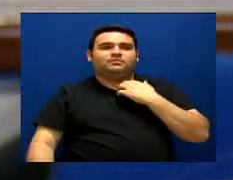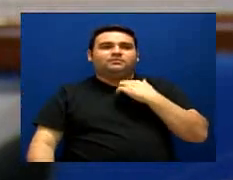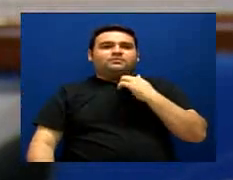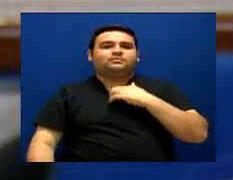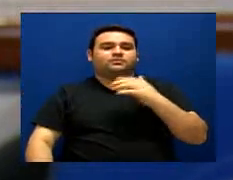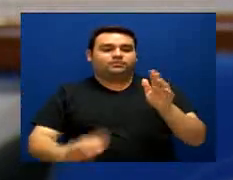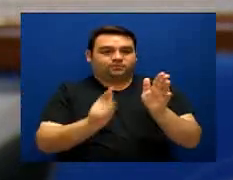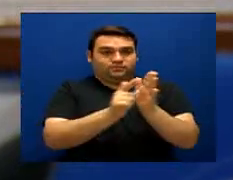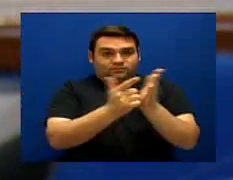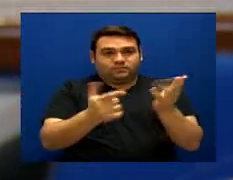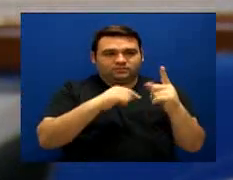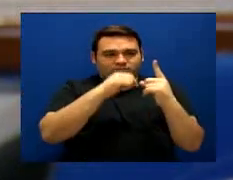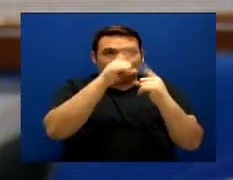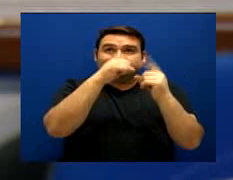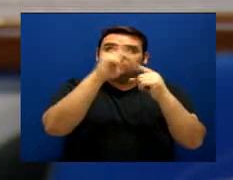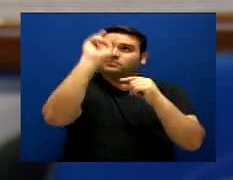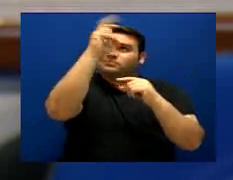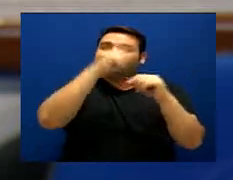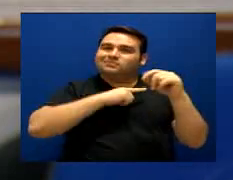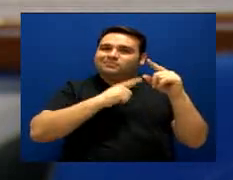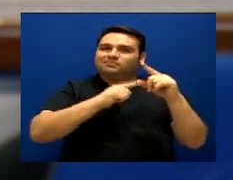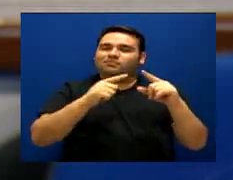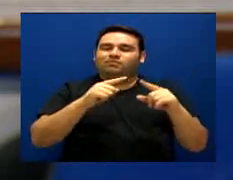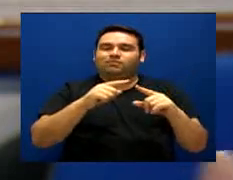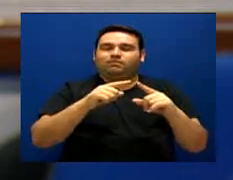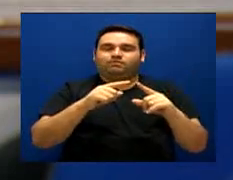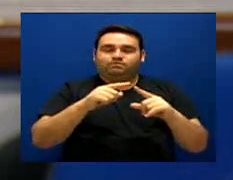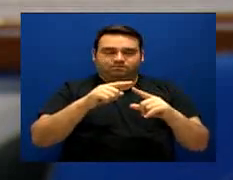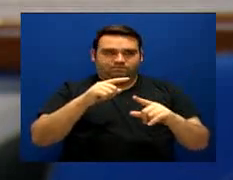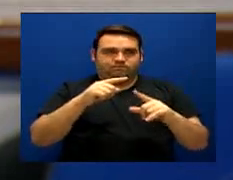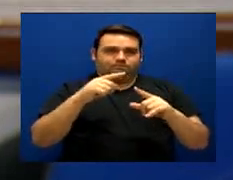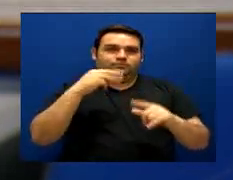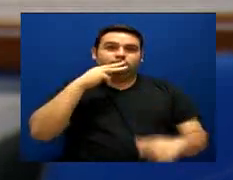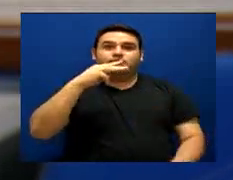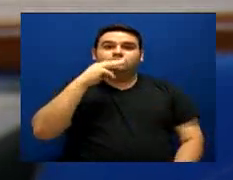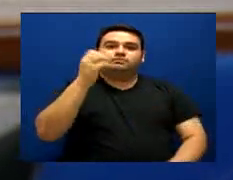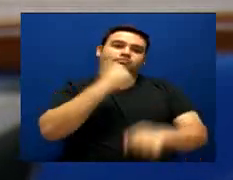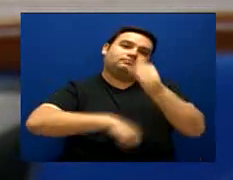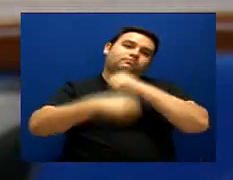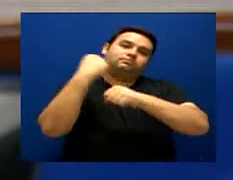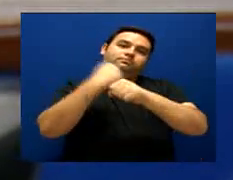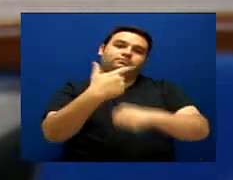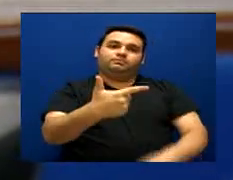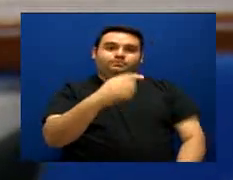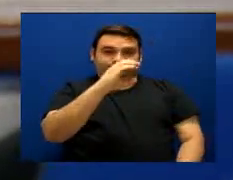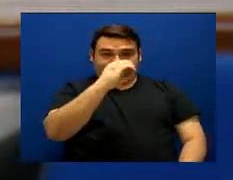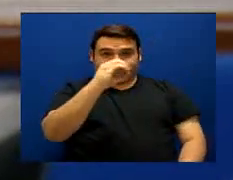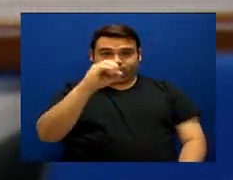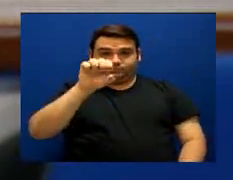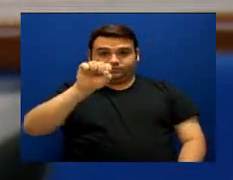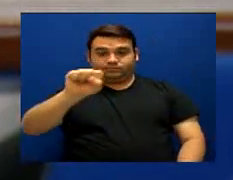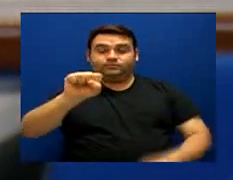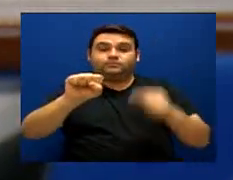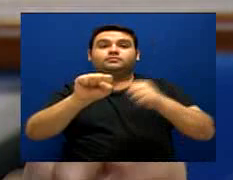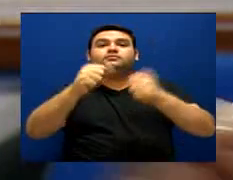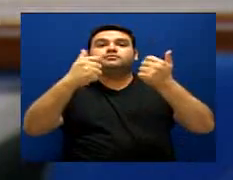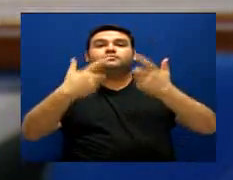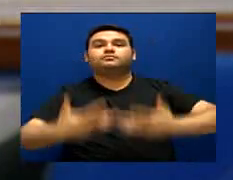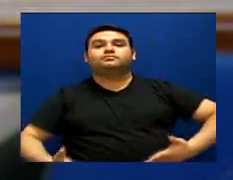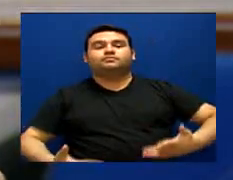do jornal do Cruzeiro do Sul, de março de 2008, onde